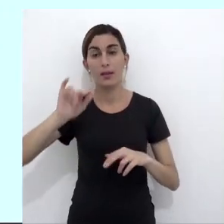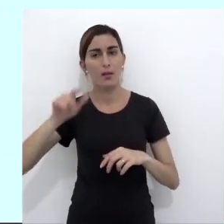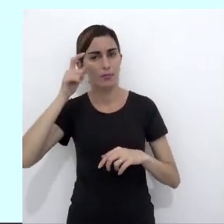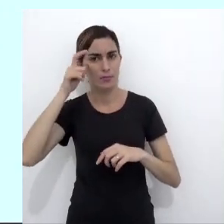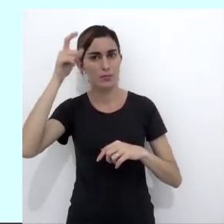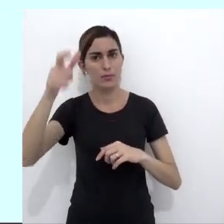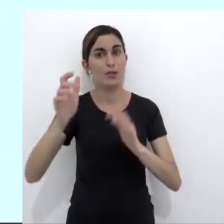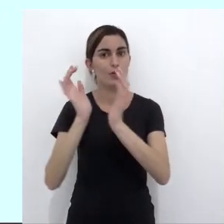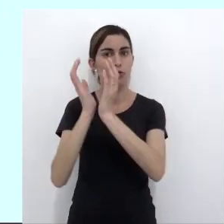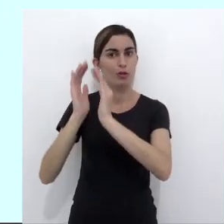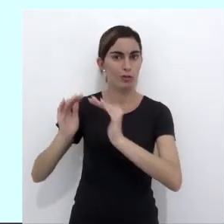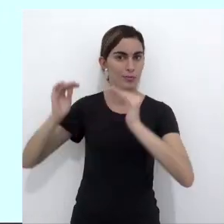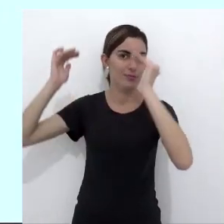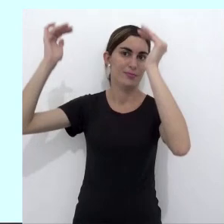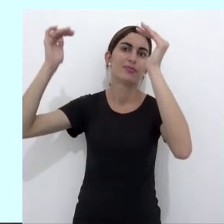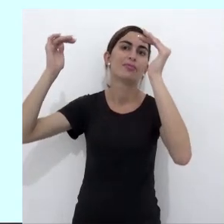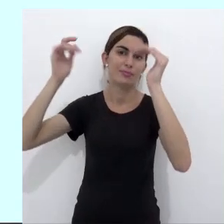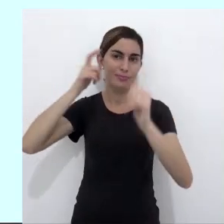interesses